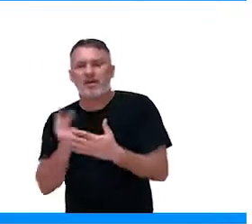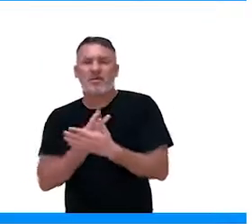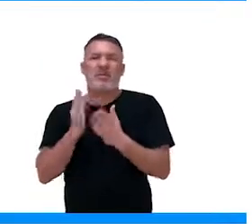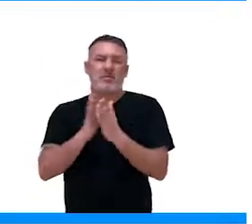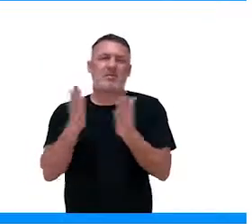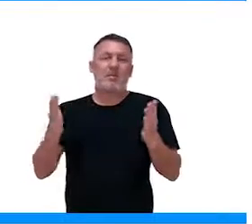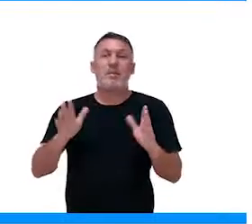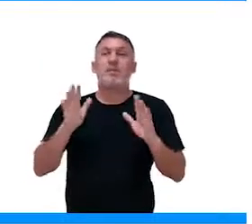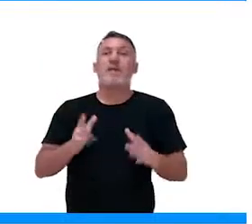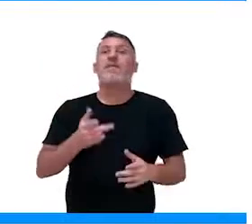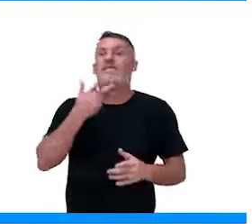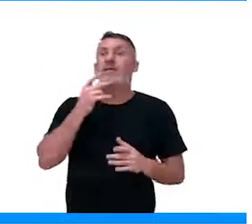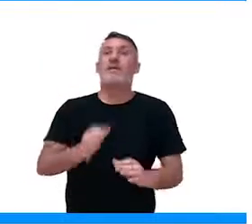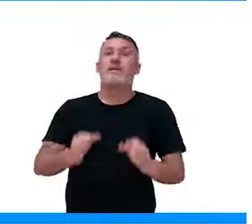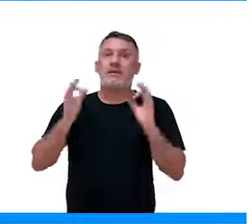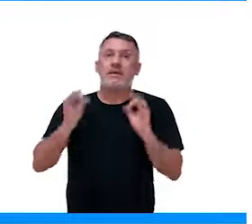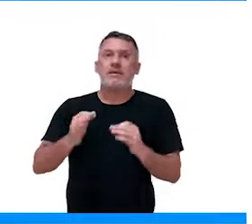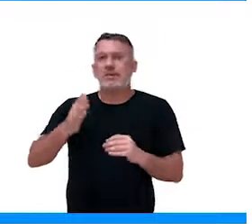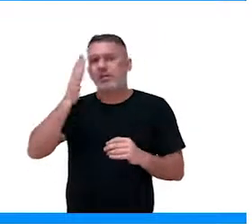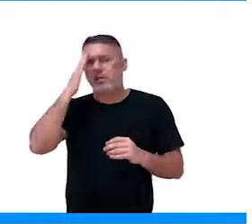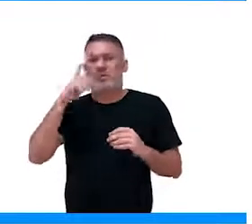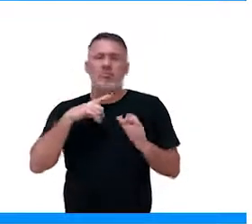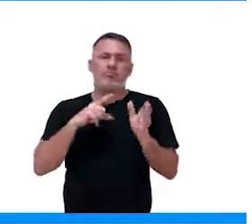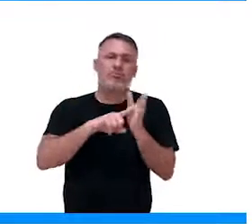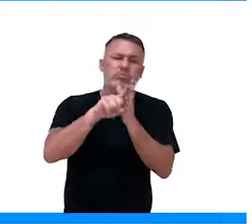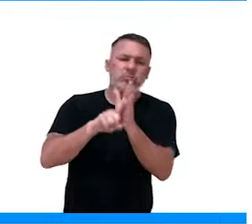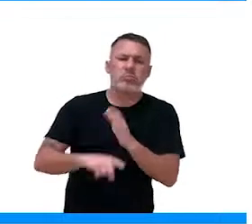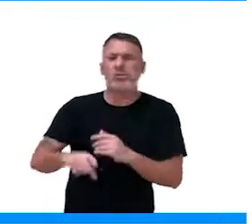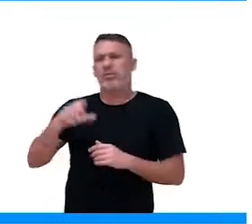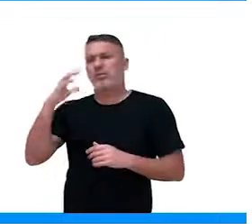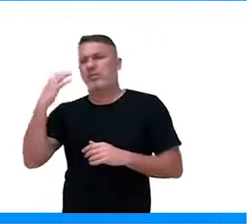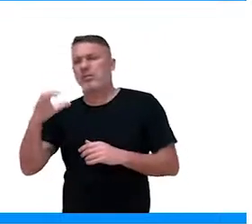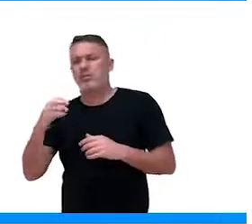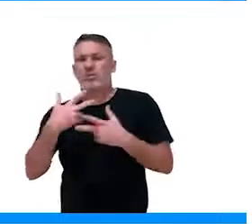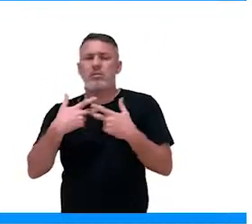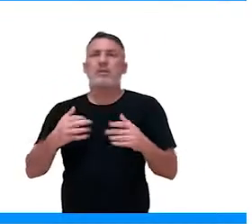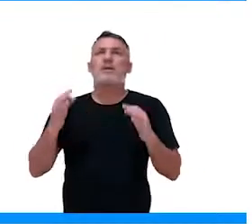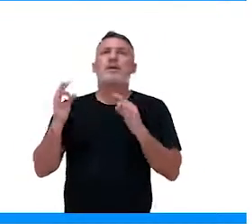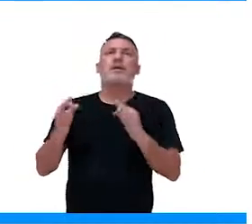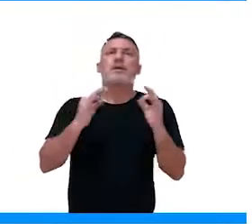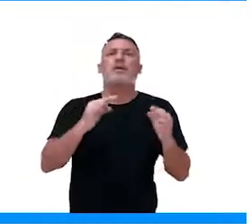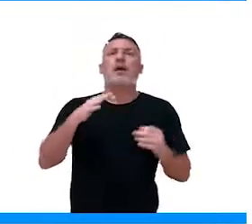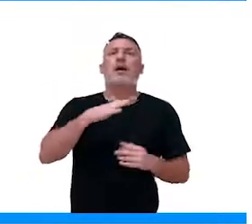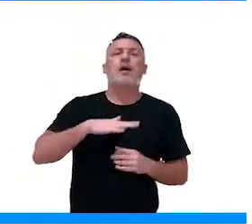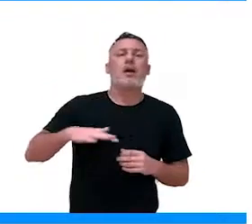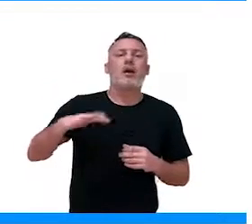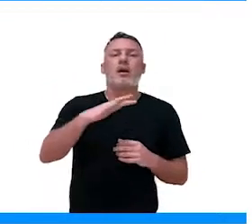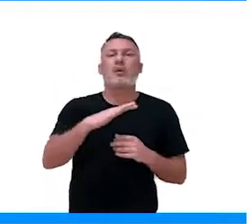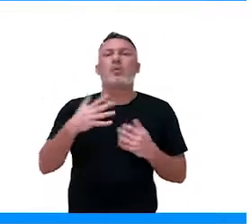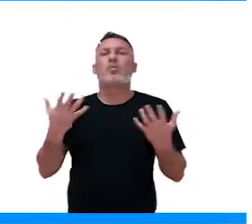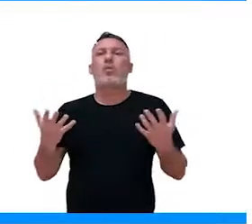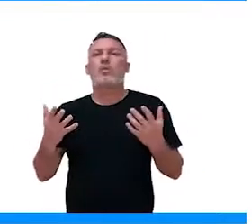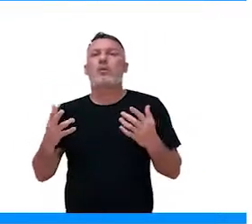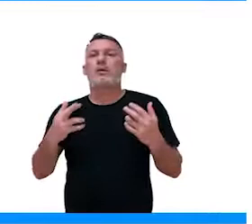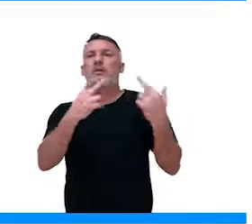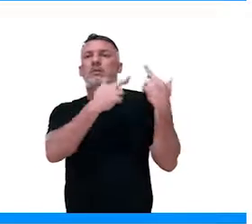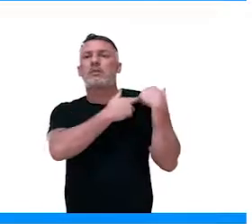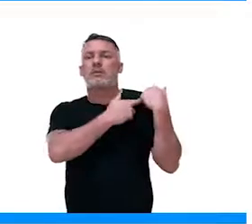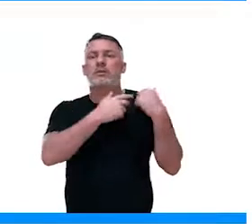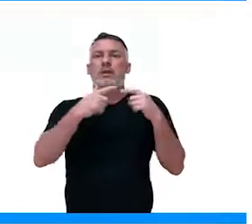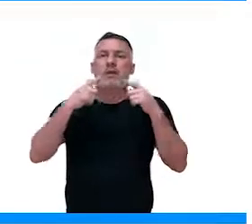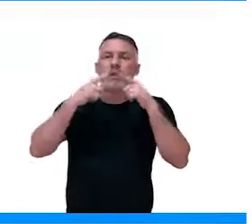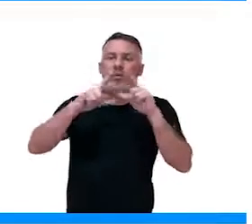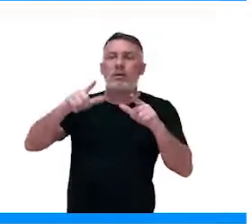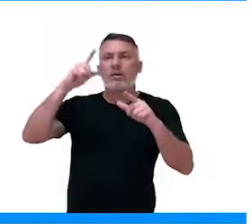aconteceu, mas não se sabe ao certo, apesar de muitos estudos científicos, dessa área no cérebro responsável pela